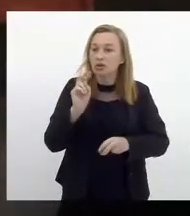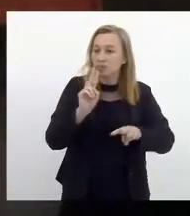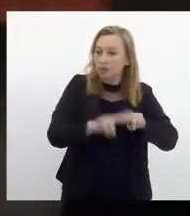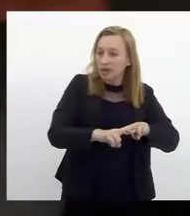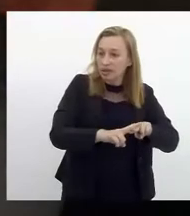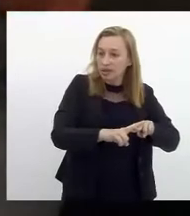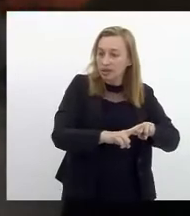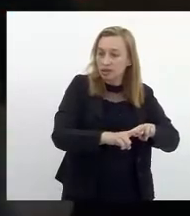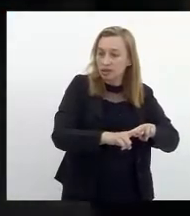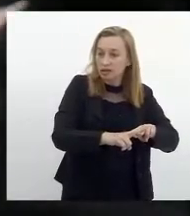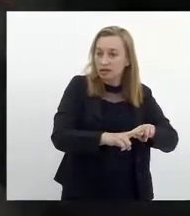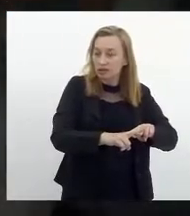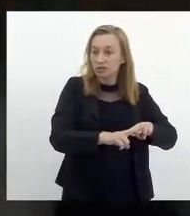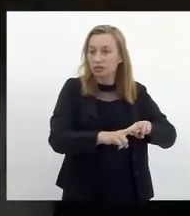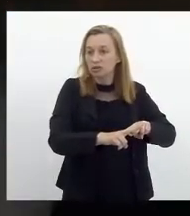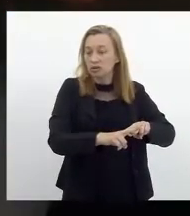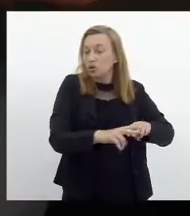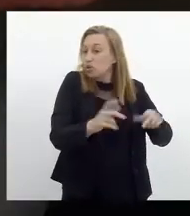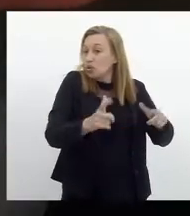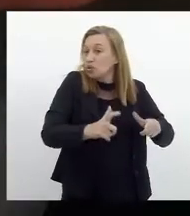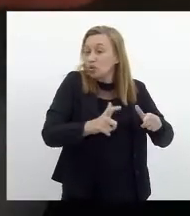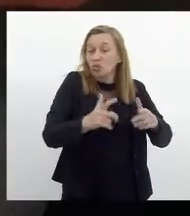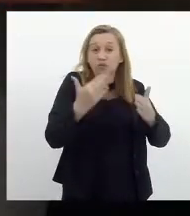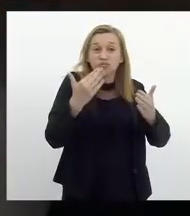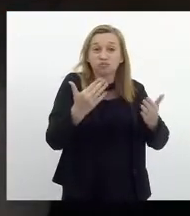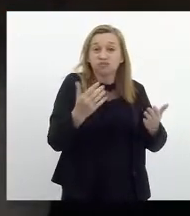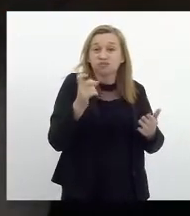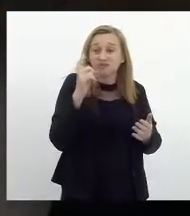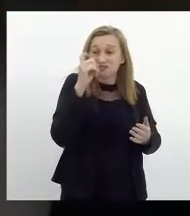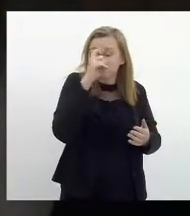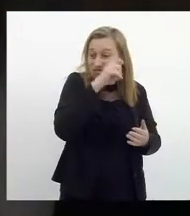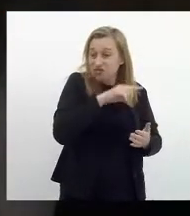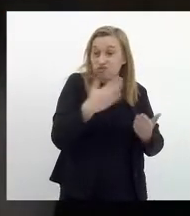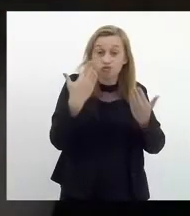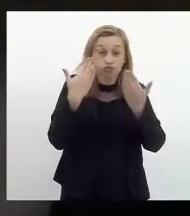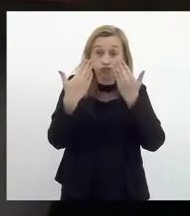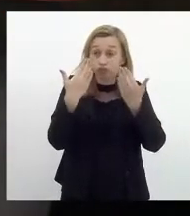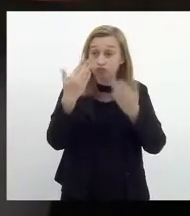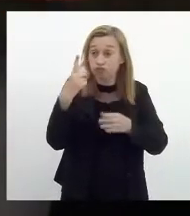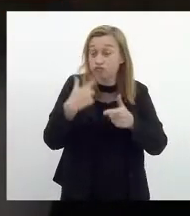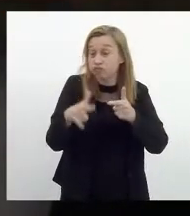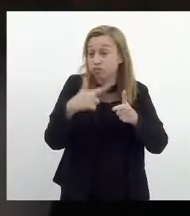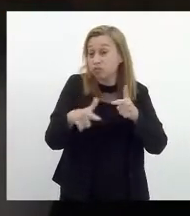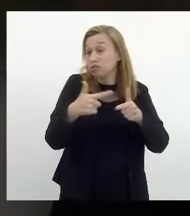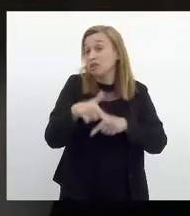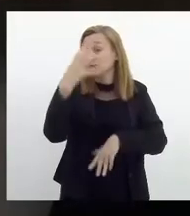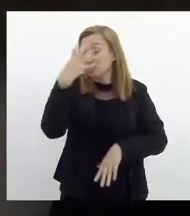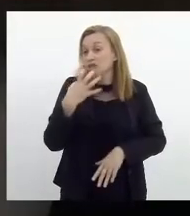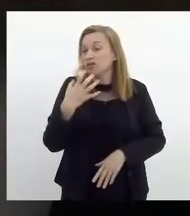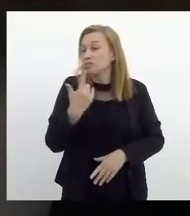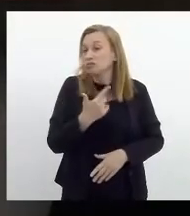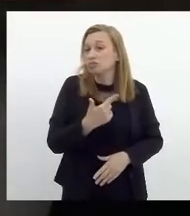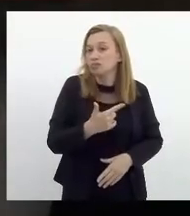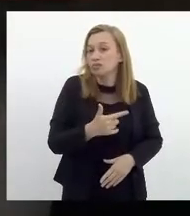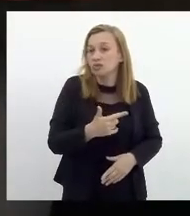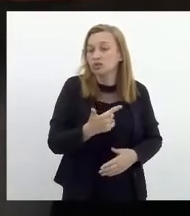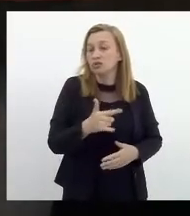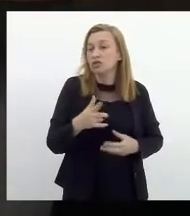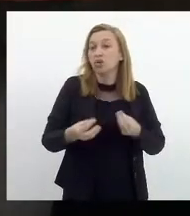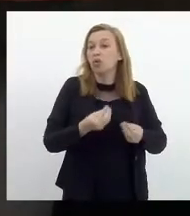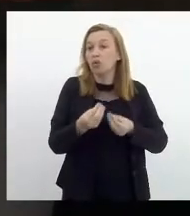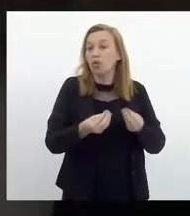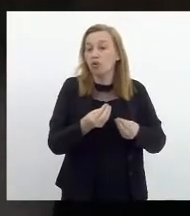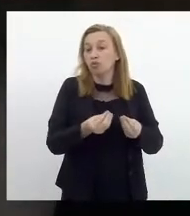cumprindo sentença, com um ambiente psicológico delicadíssimo. Não há razão nenhuma para que nos tratemos como adversários